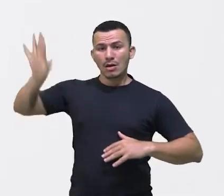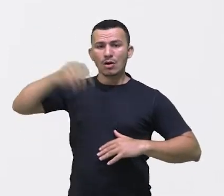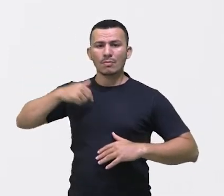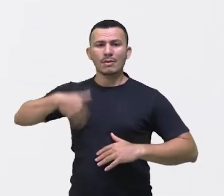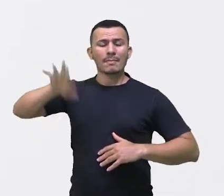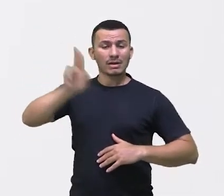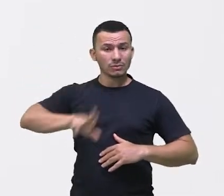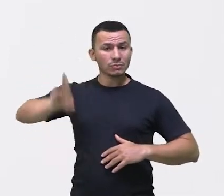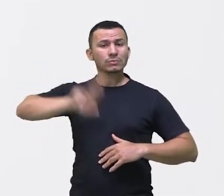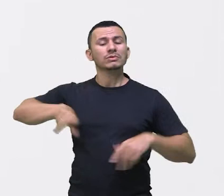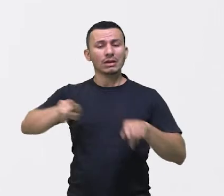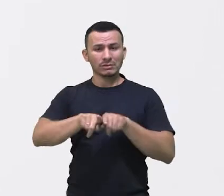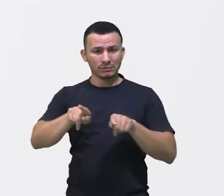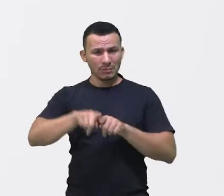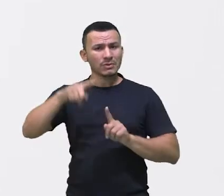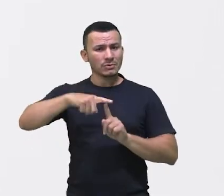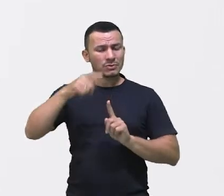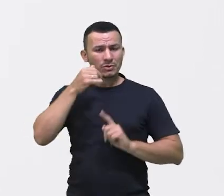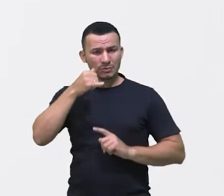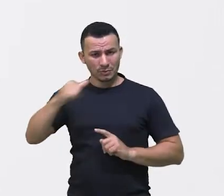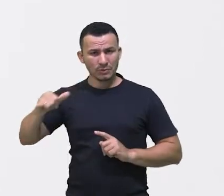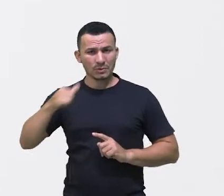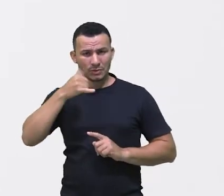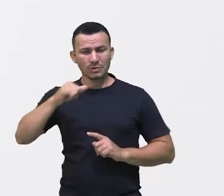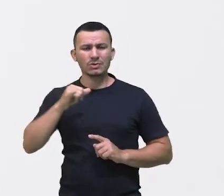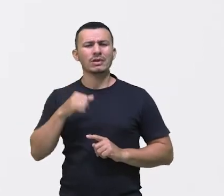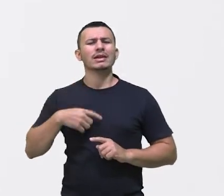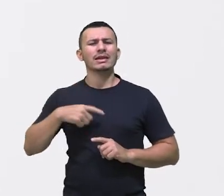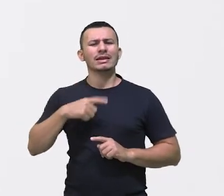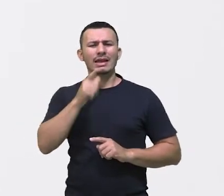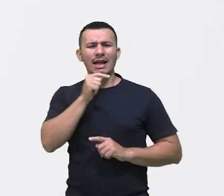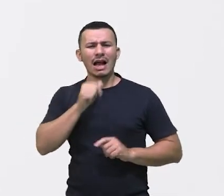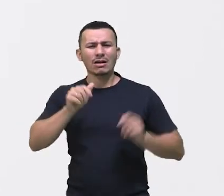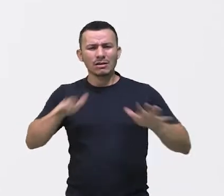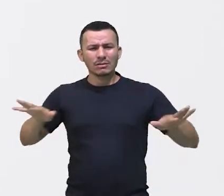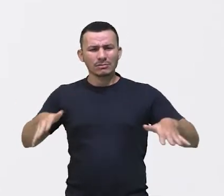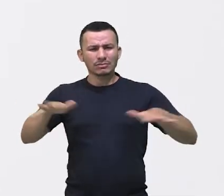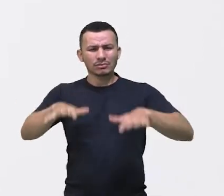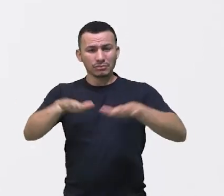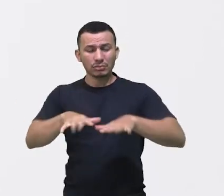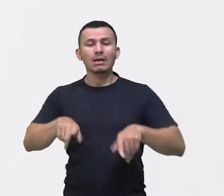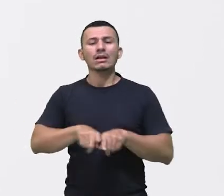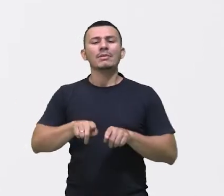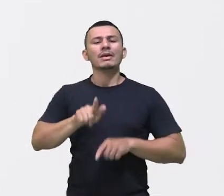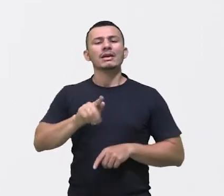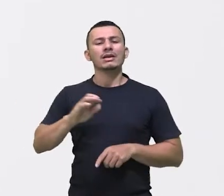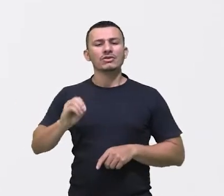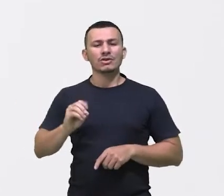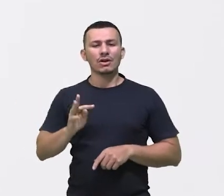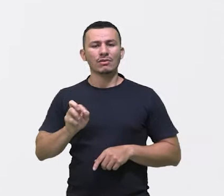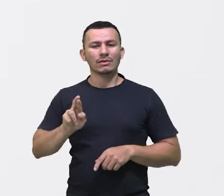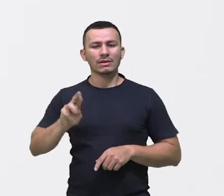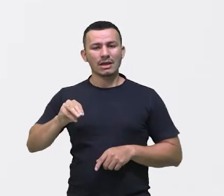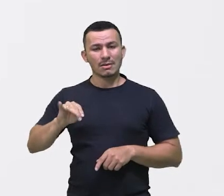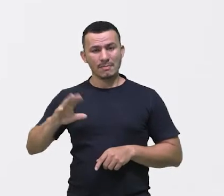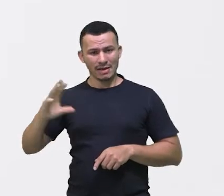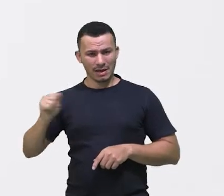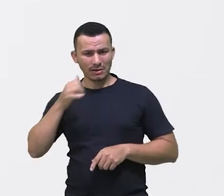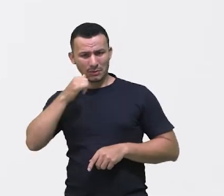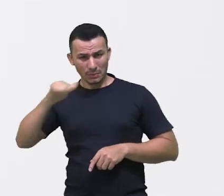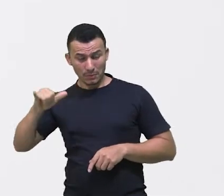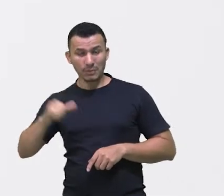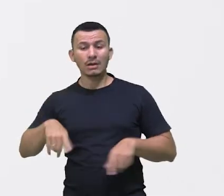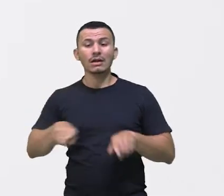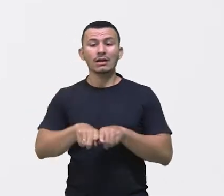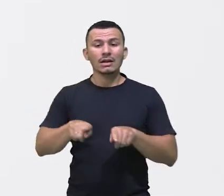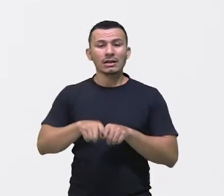onde aonde tem os mares, a energia geotérmica, e aí na imagem vocês estão conseguindo observar também o